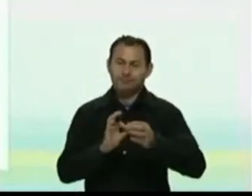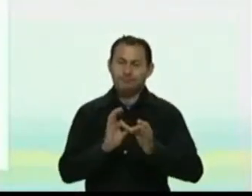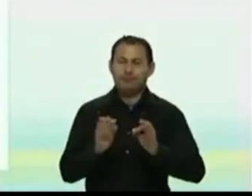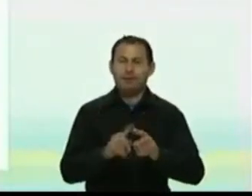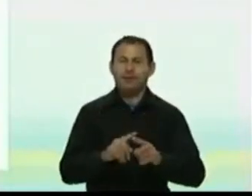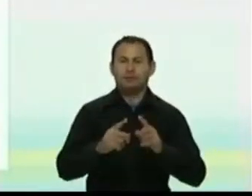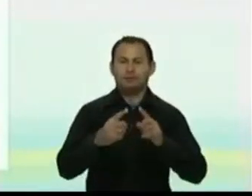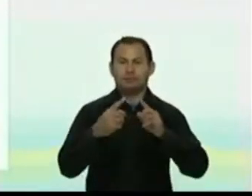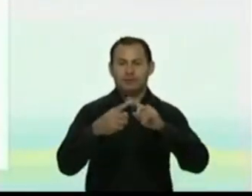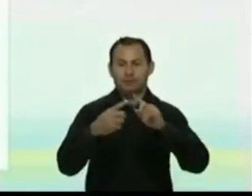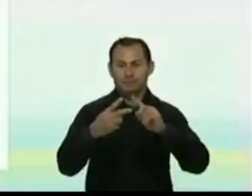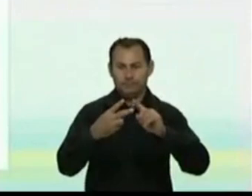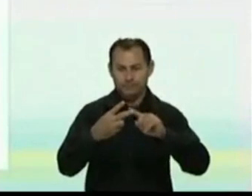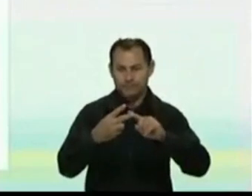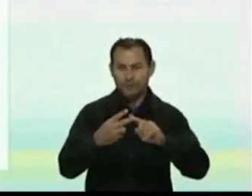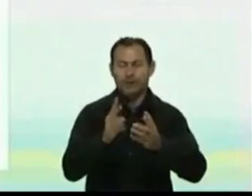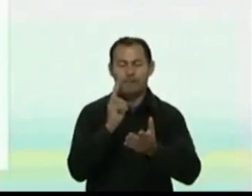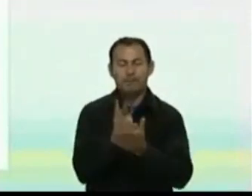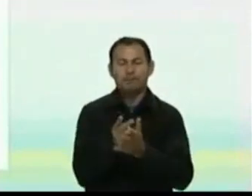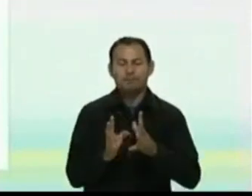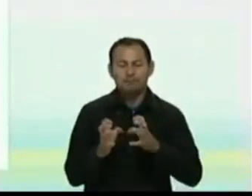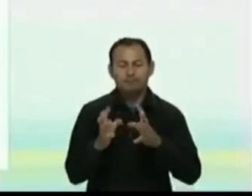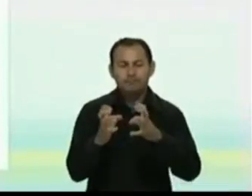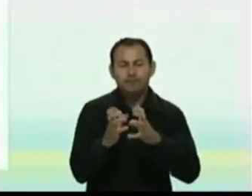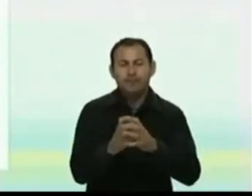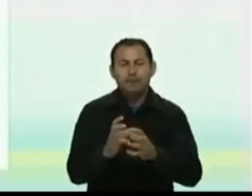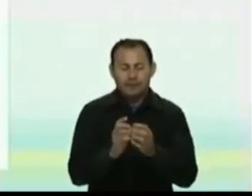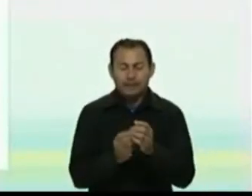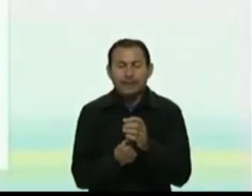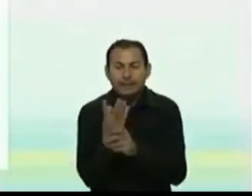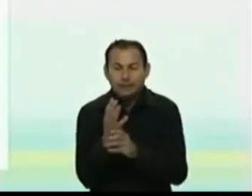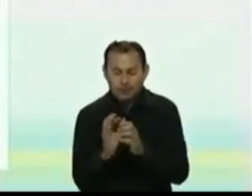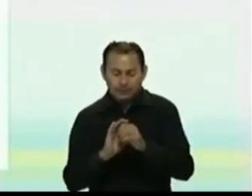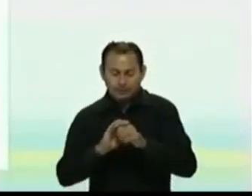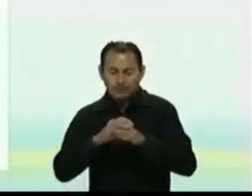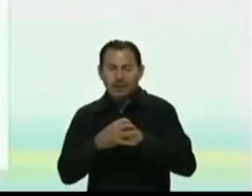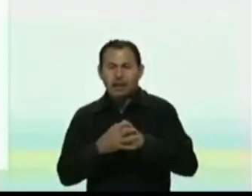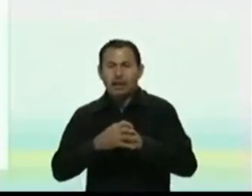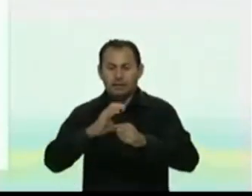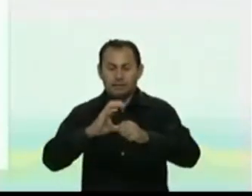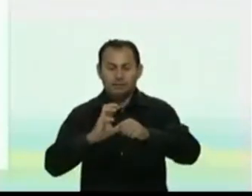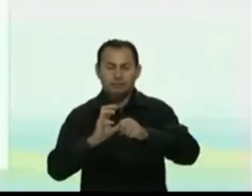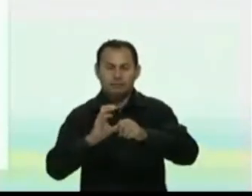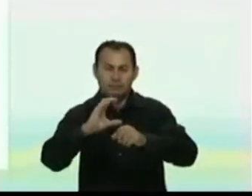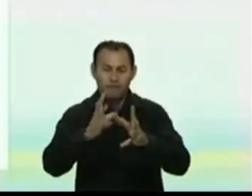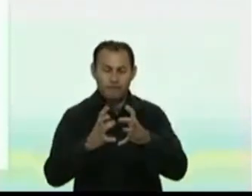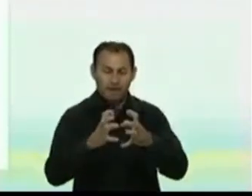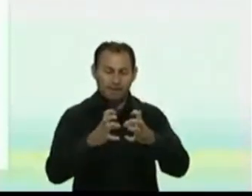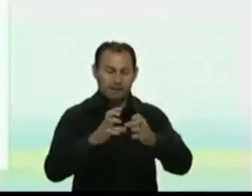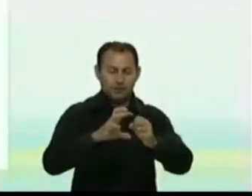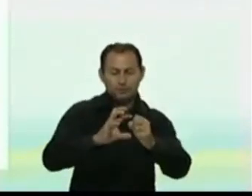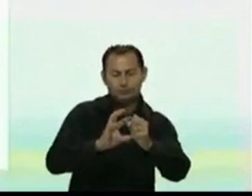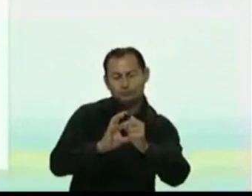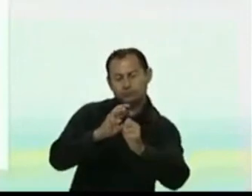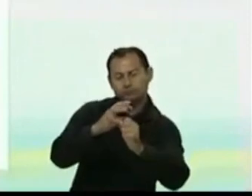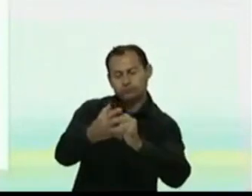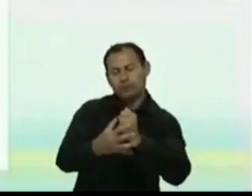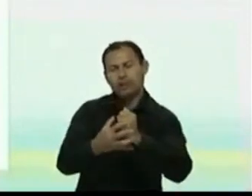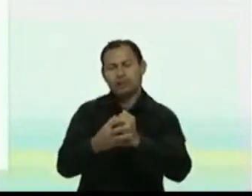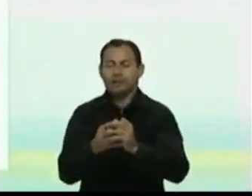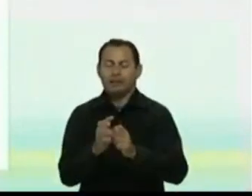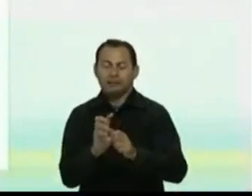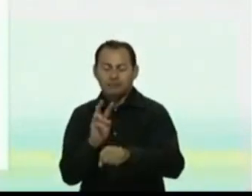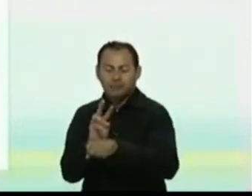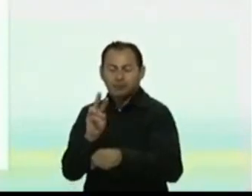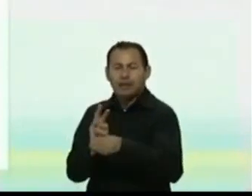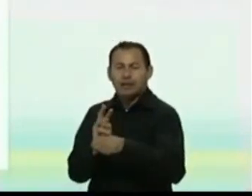situação é uma linhagem dessa mesma bactéria, só que ela forma uma capinha em volta dela, que a protege do sistema imune do rato. E aí ela consegue